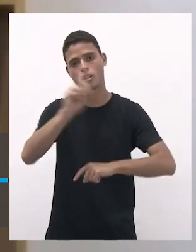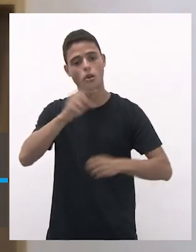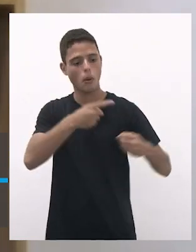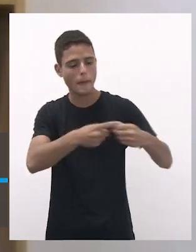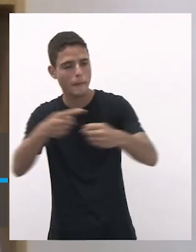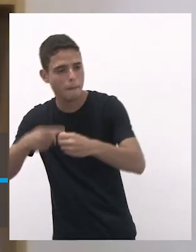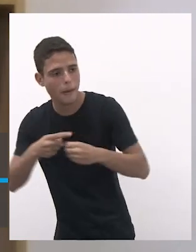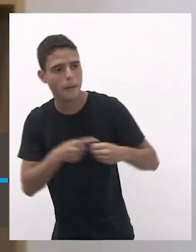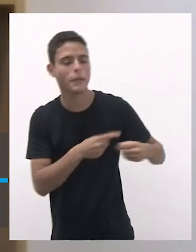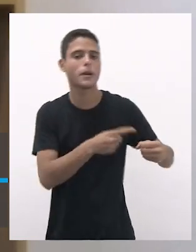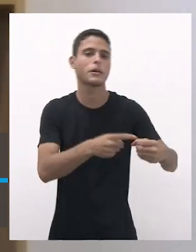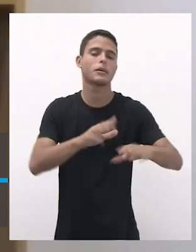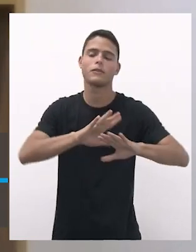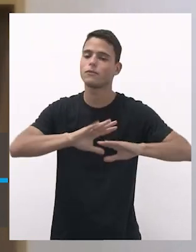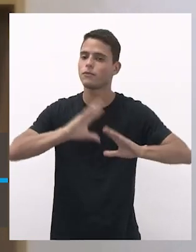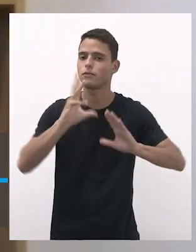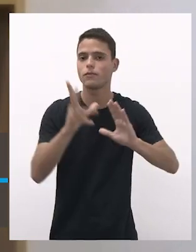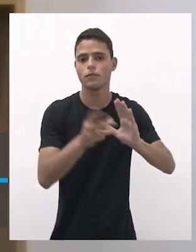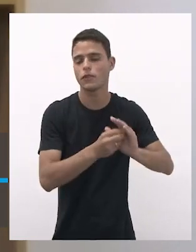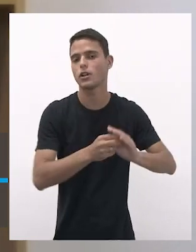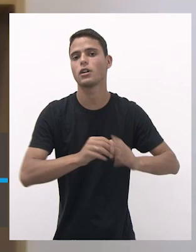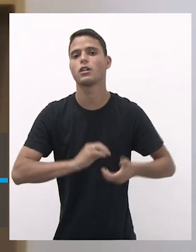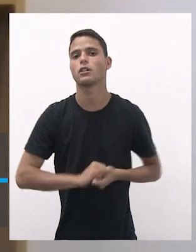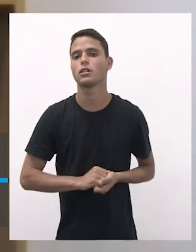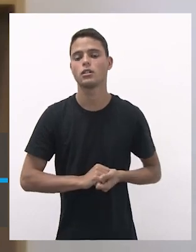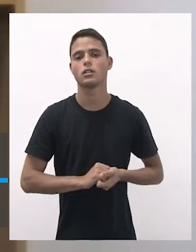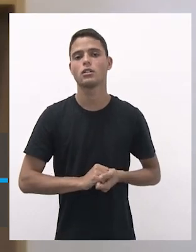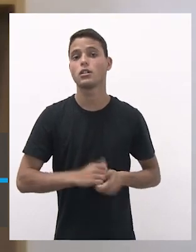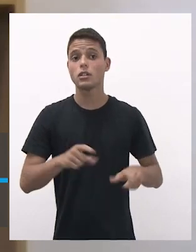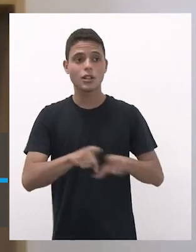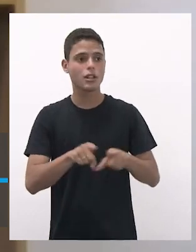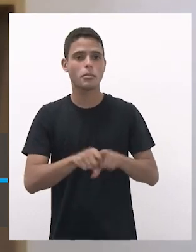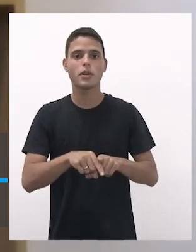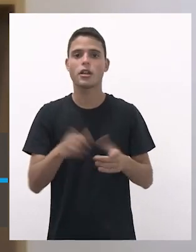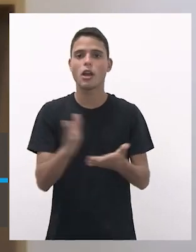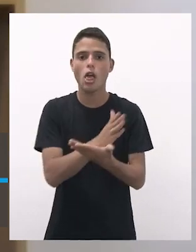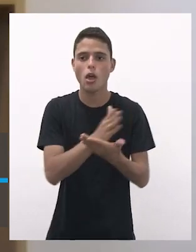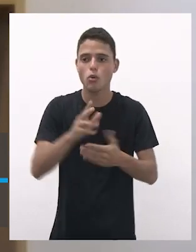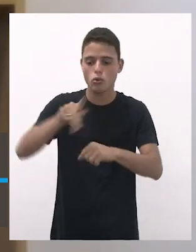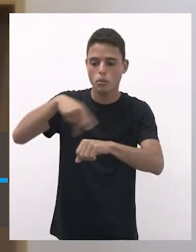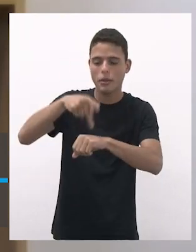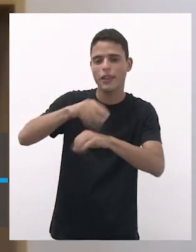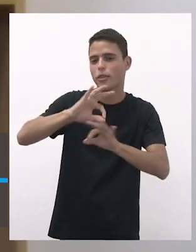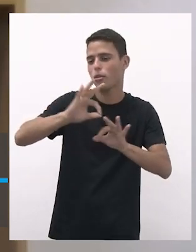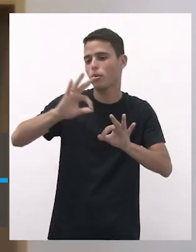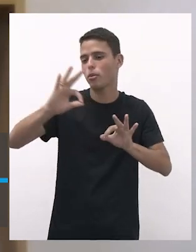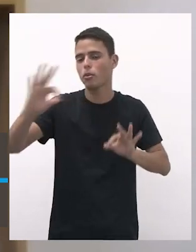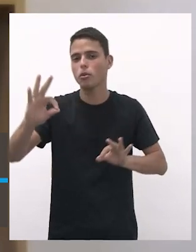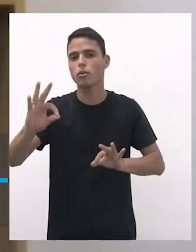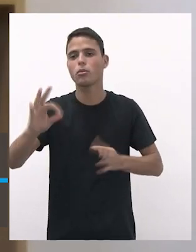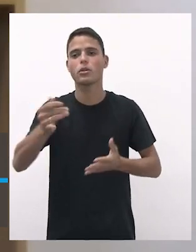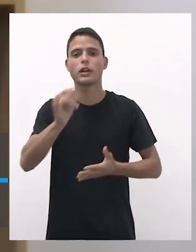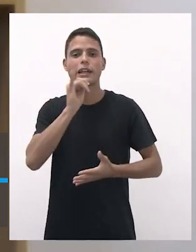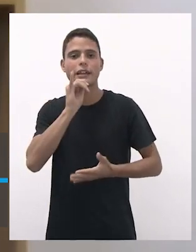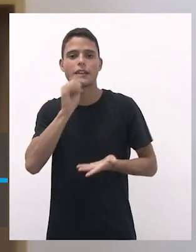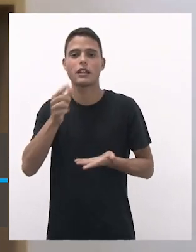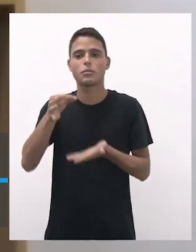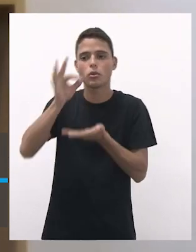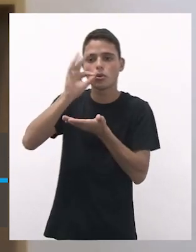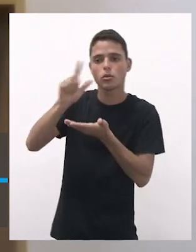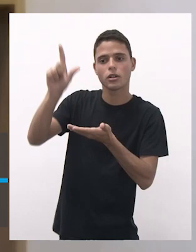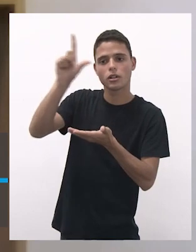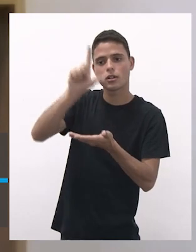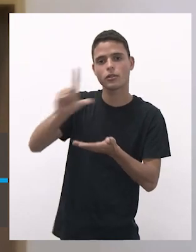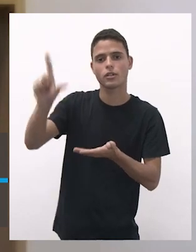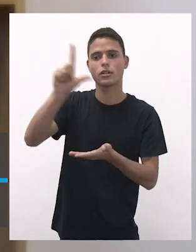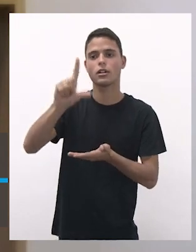estados, inclusive de outros lugares, de outros países, como no Café Literário do Saramago,